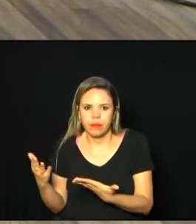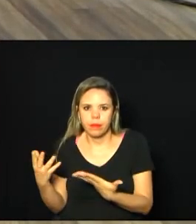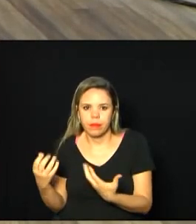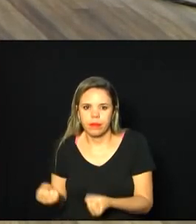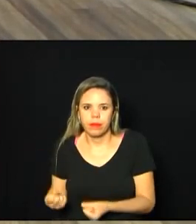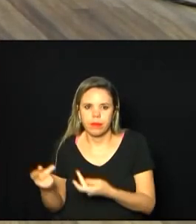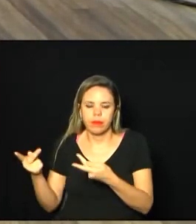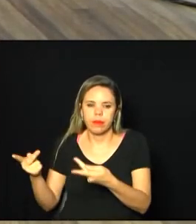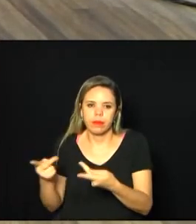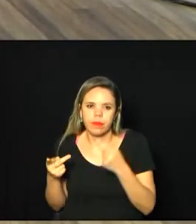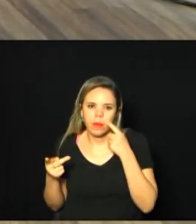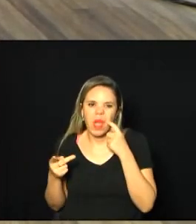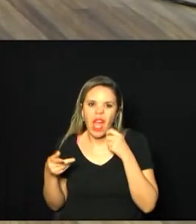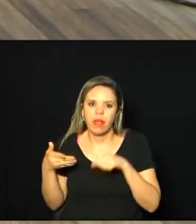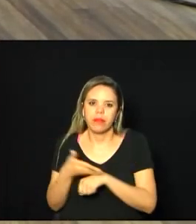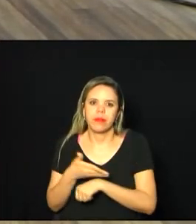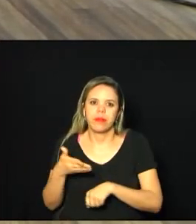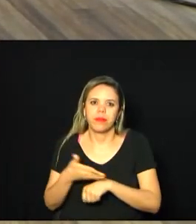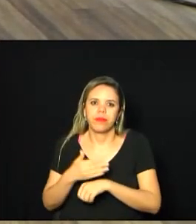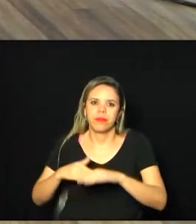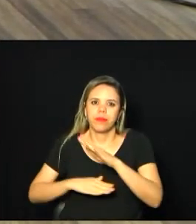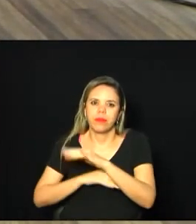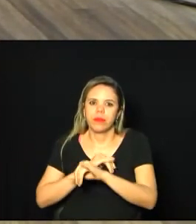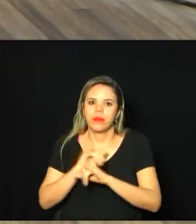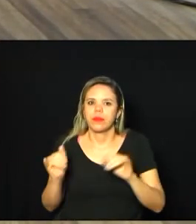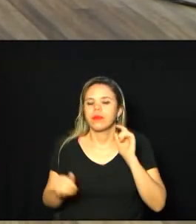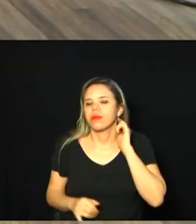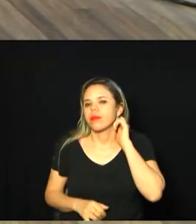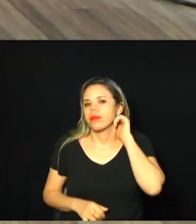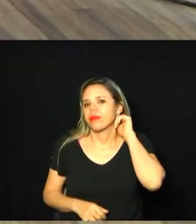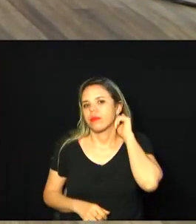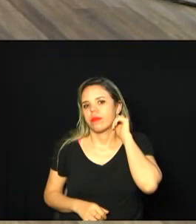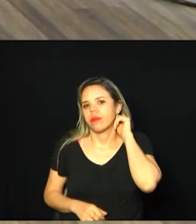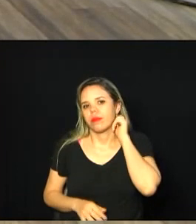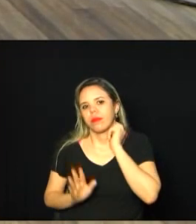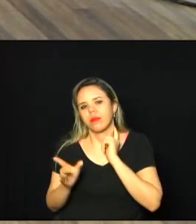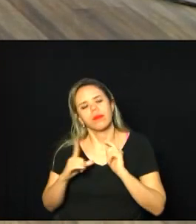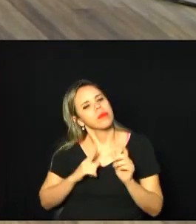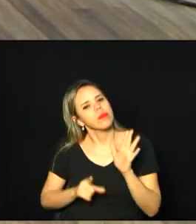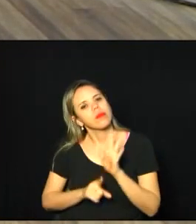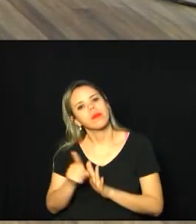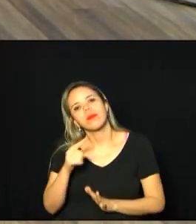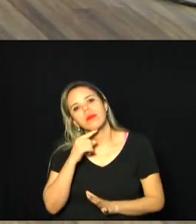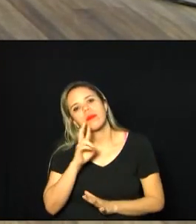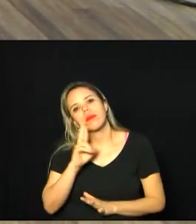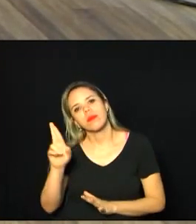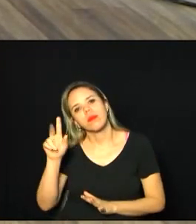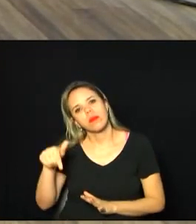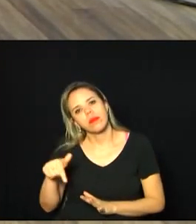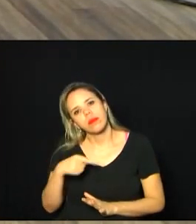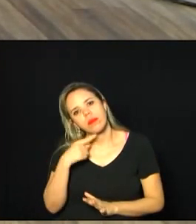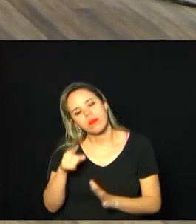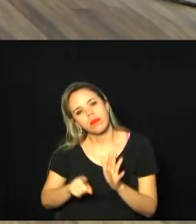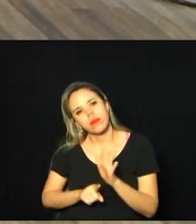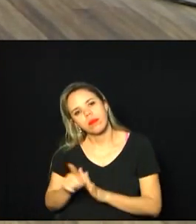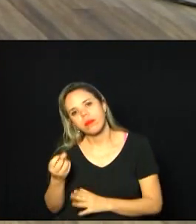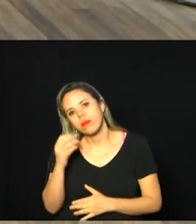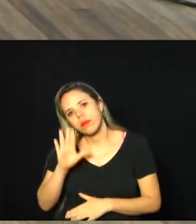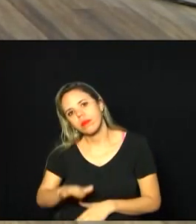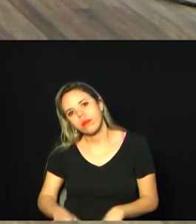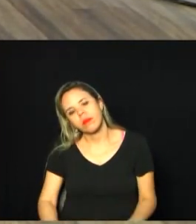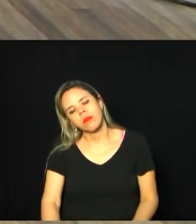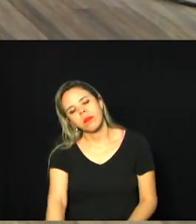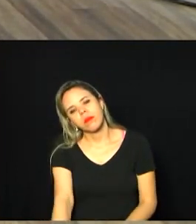aceito o convite para participar aqui do Câmara Notícia. E já existe uma resposta para esta pergunta? Boa